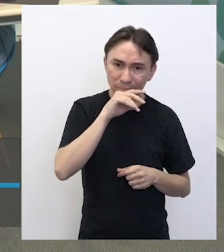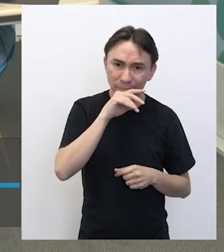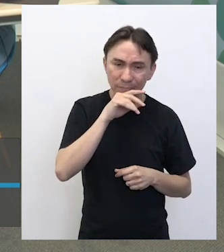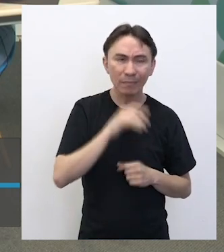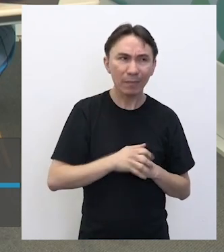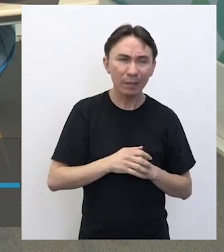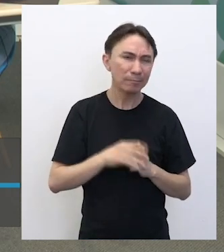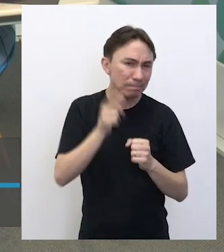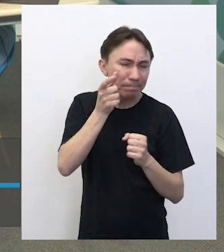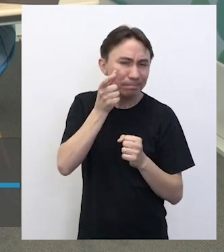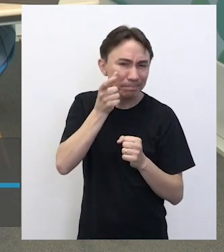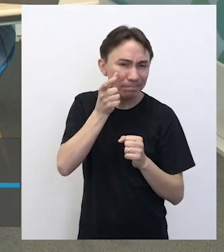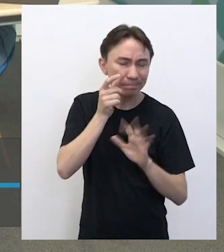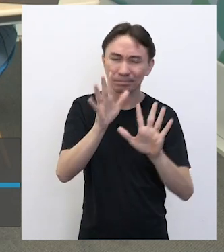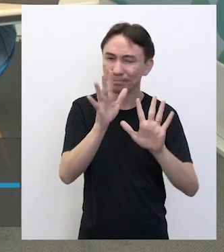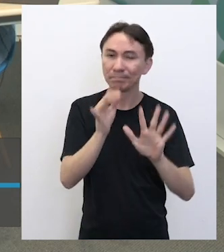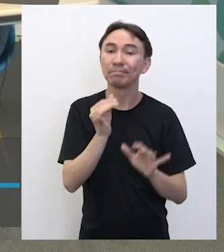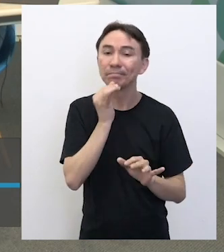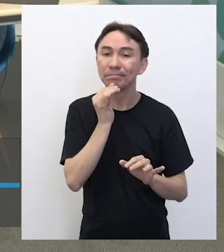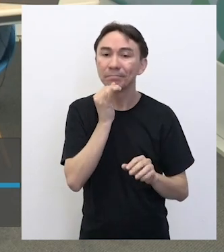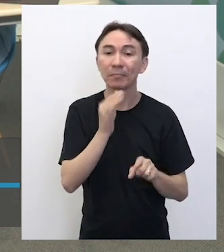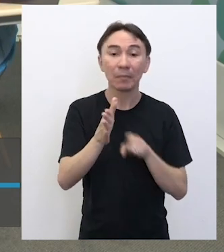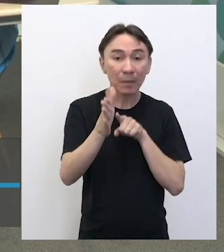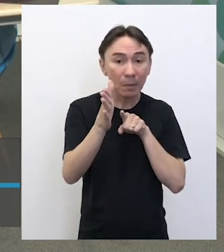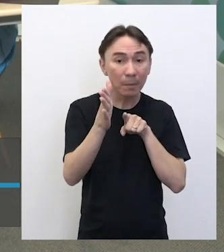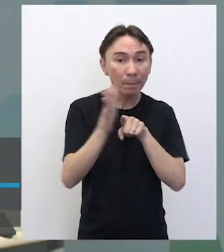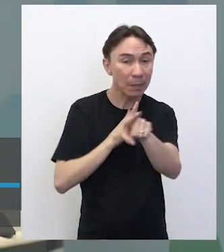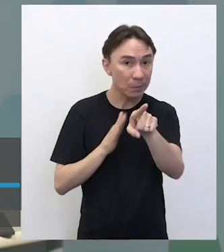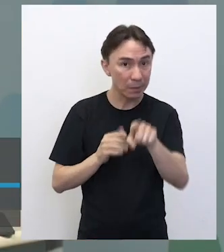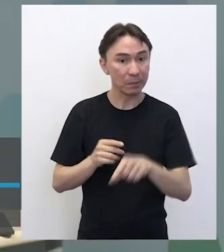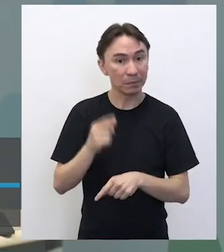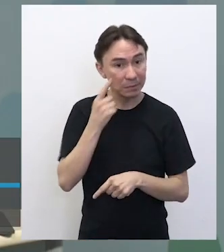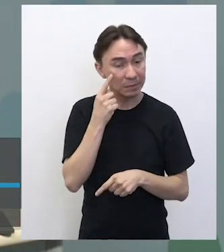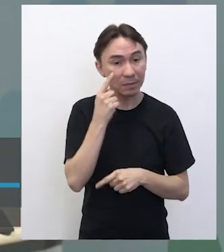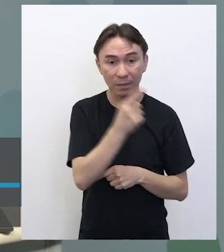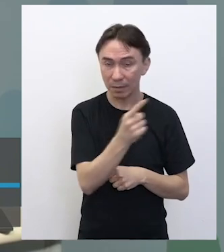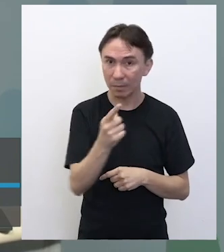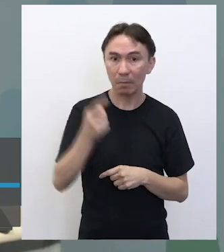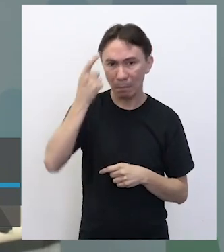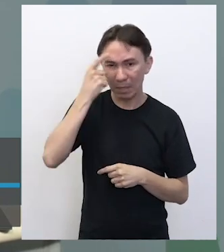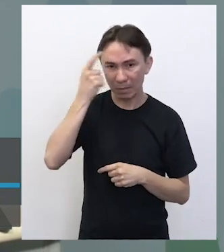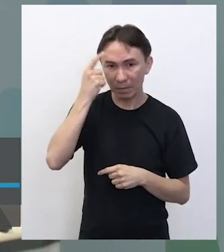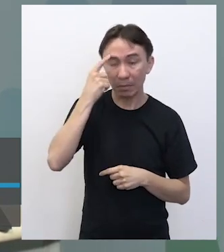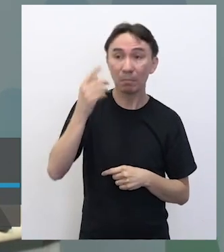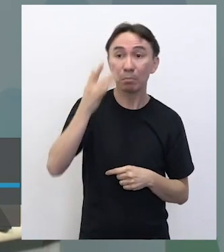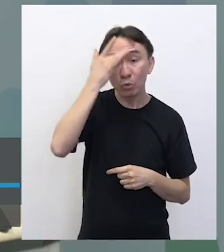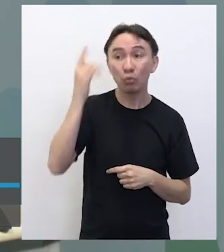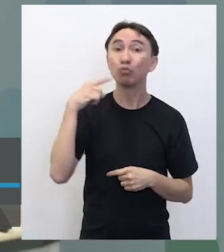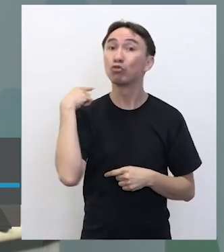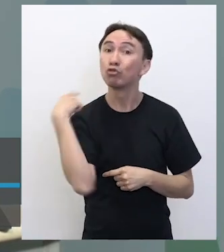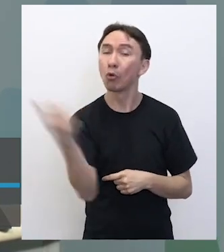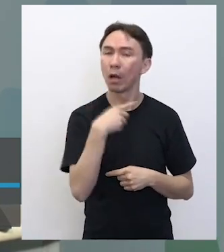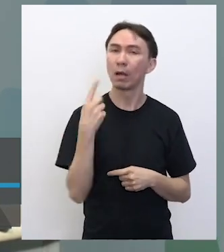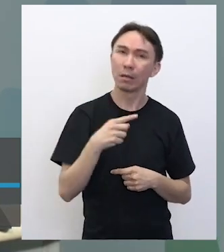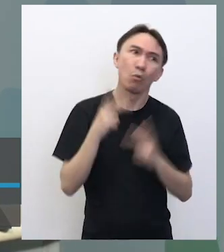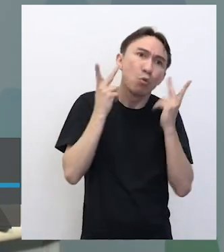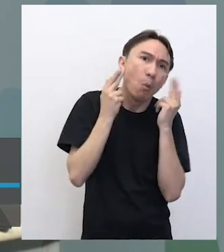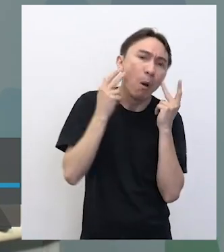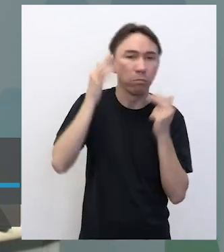ó, querem ver, eu vou fazer uma pergunta para vocês que defendem que todo homem é naturalmente filósofo. Vejam só,